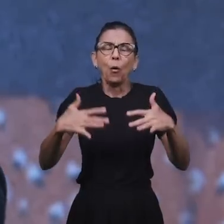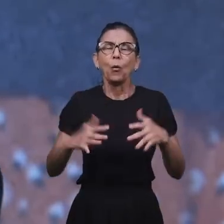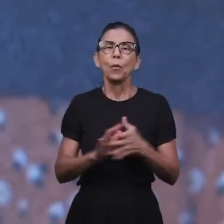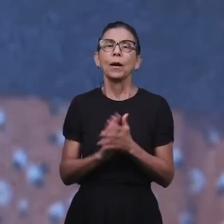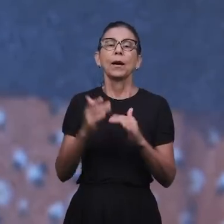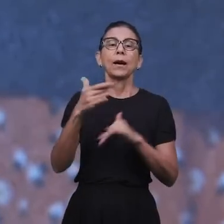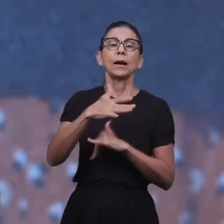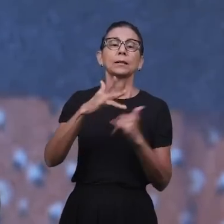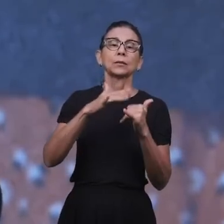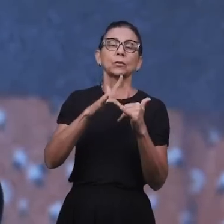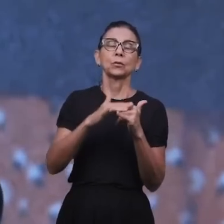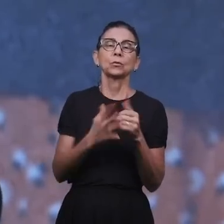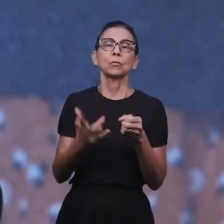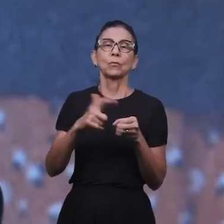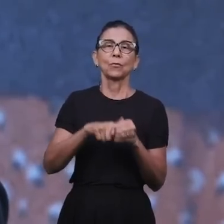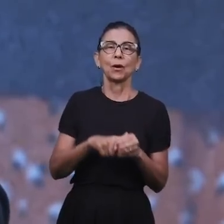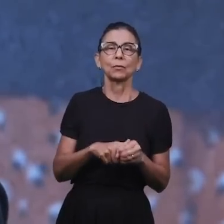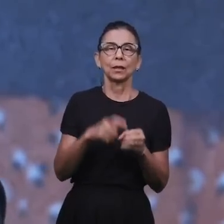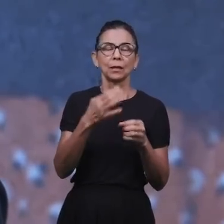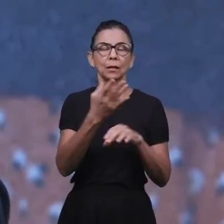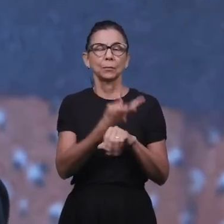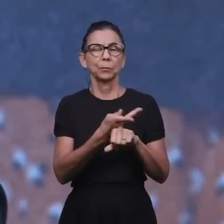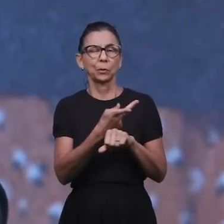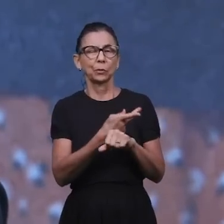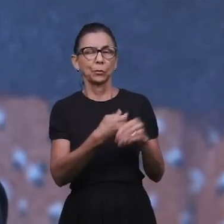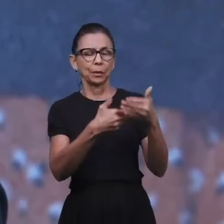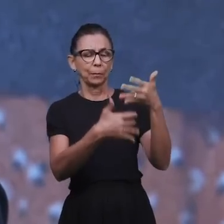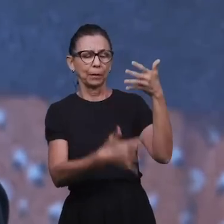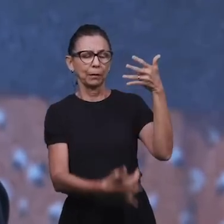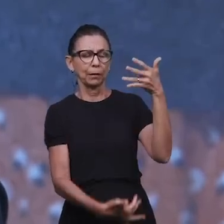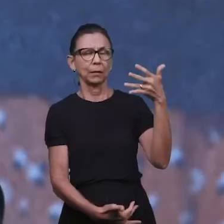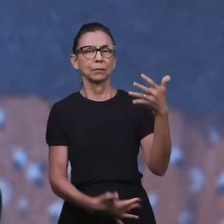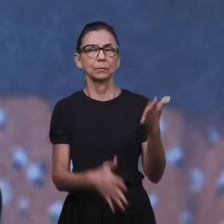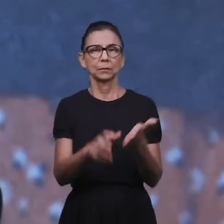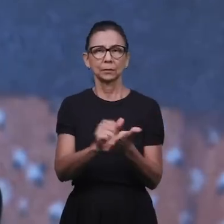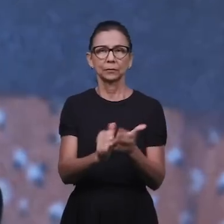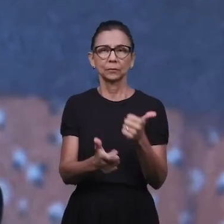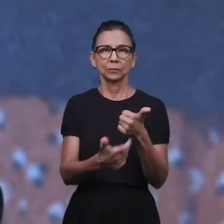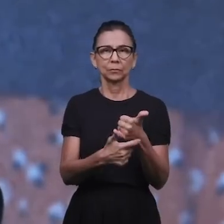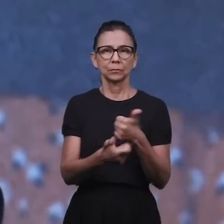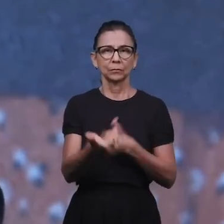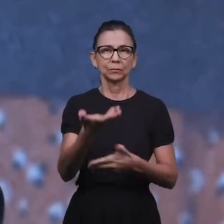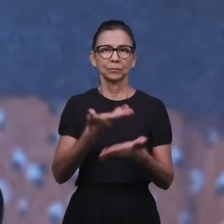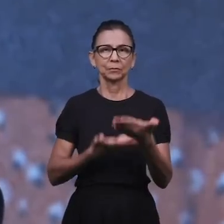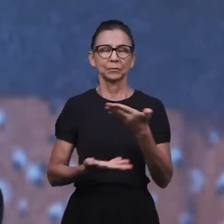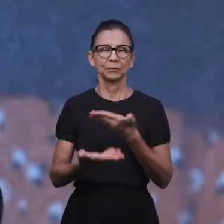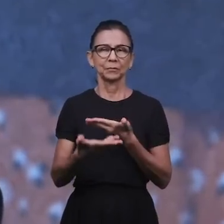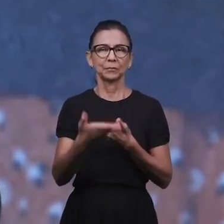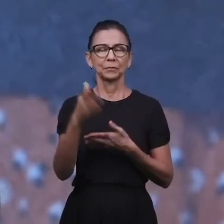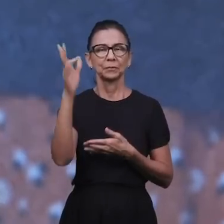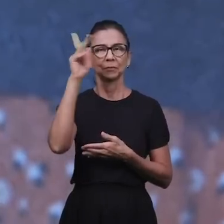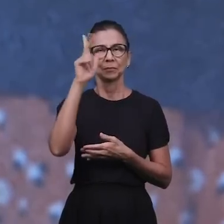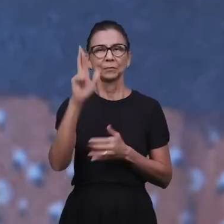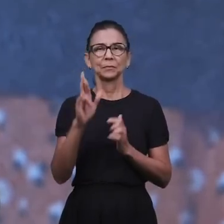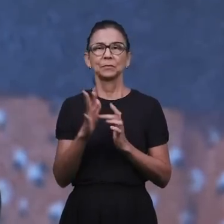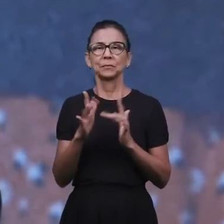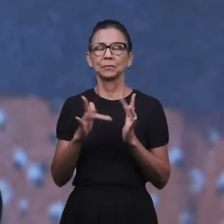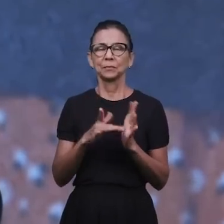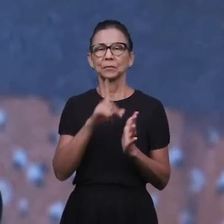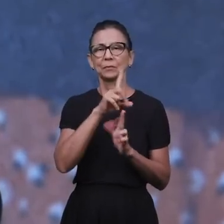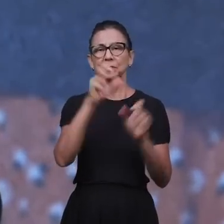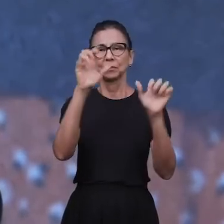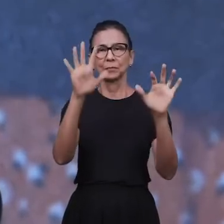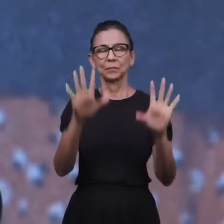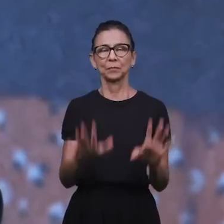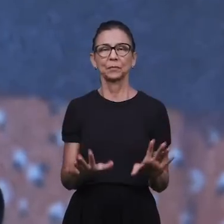chegou? Passou da hora? Vai lá no YouTube que a gente está lá com esse programa e com muitos outros. Não esqueça de se inscrever, curtir e compartilhar.